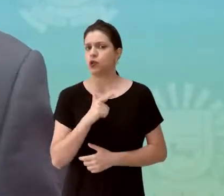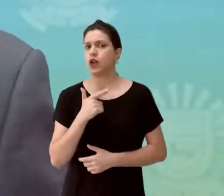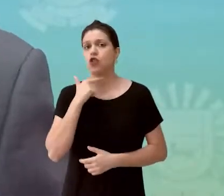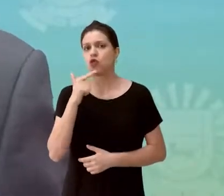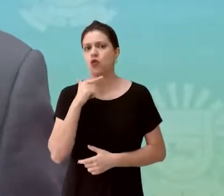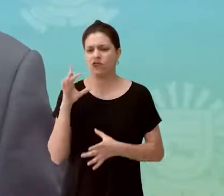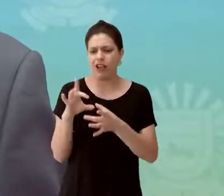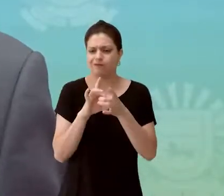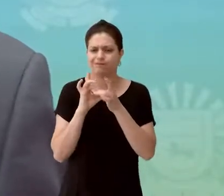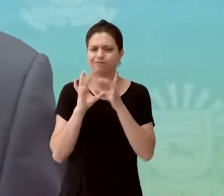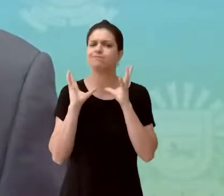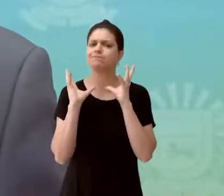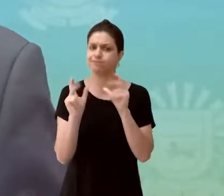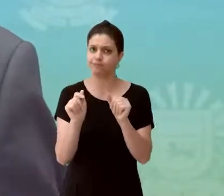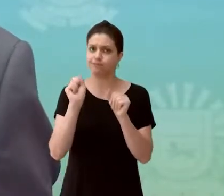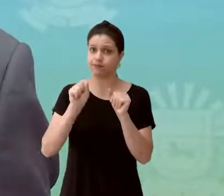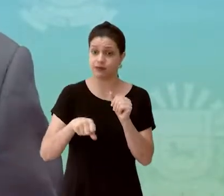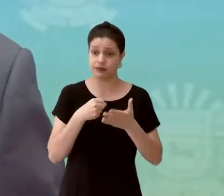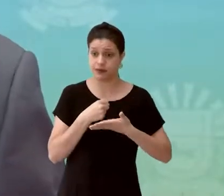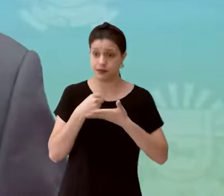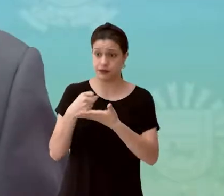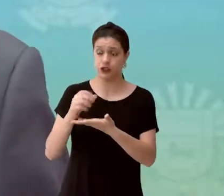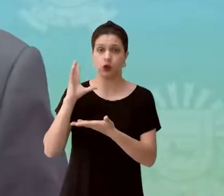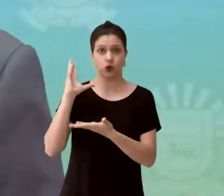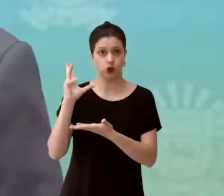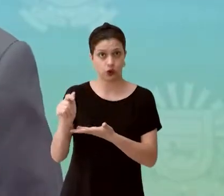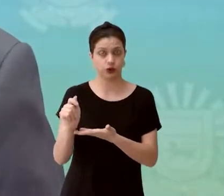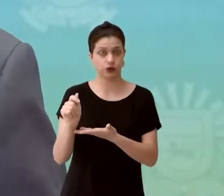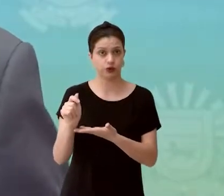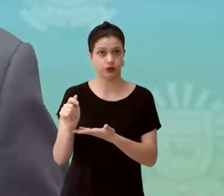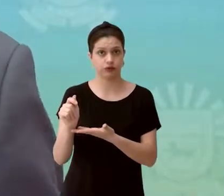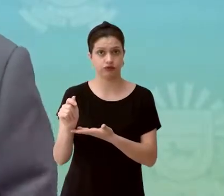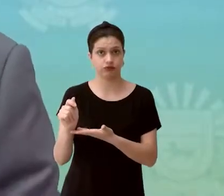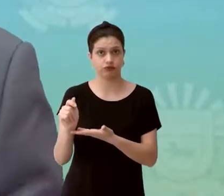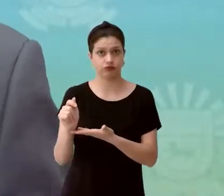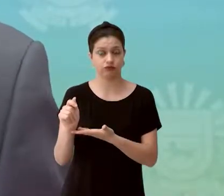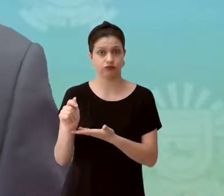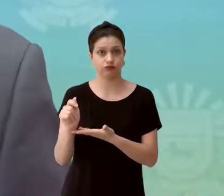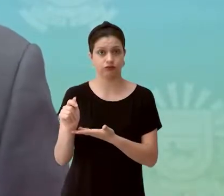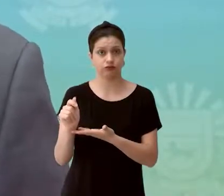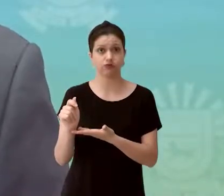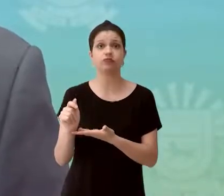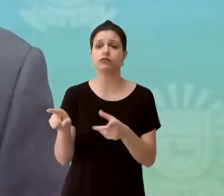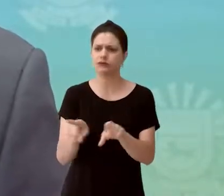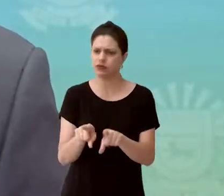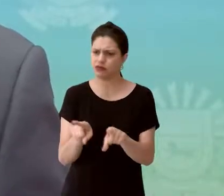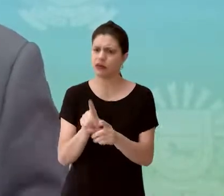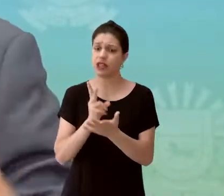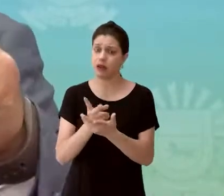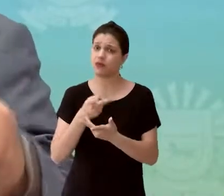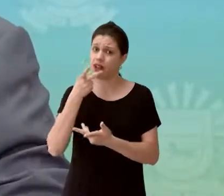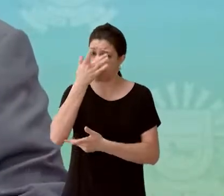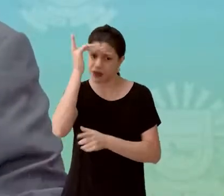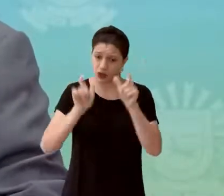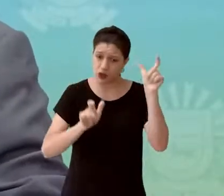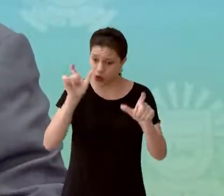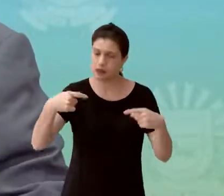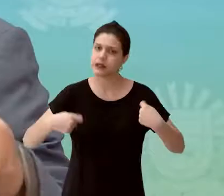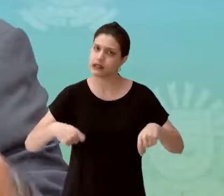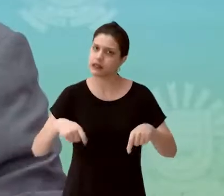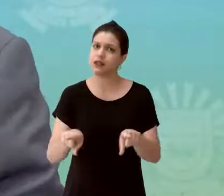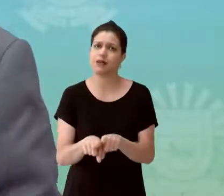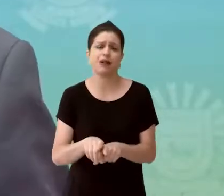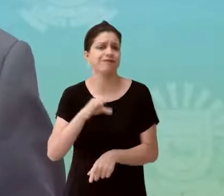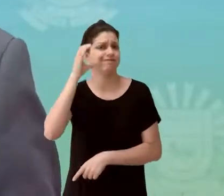tema tão importante como é este. Mas eu não tenho dúvida que com a união de todos e com o apoio de todas as autoridades e sempre falando,